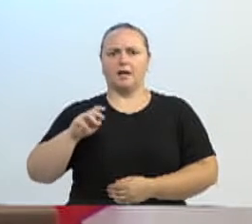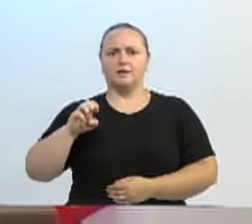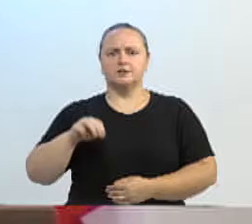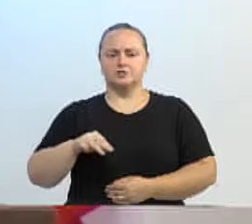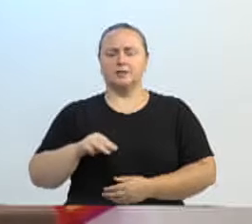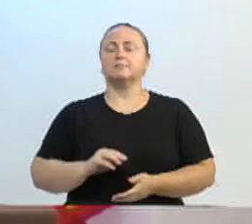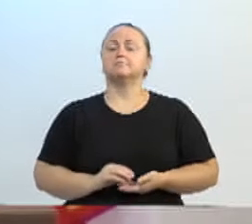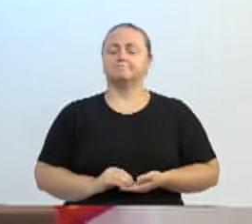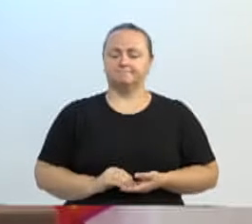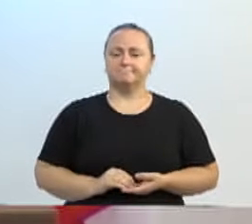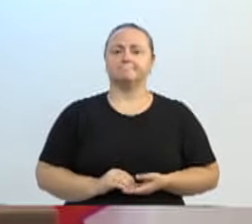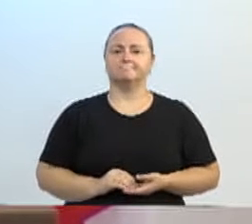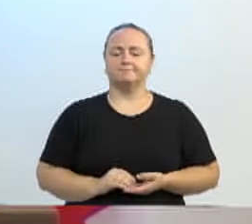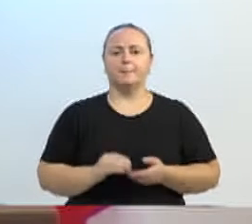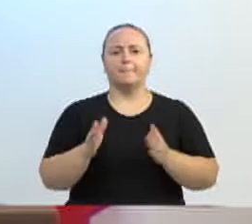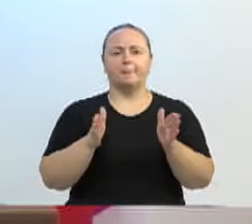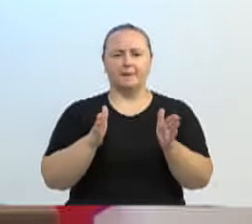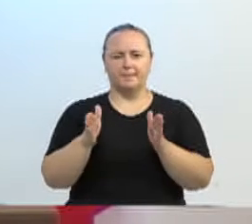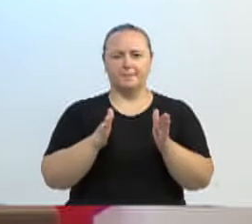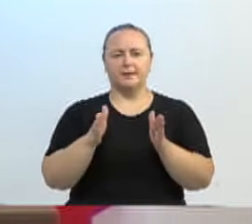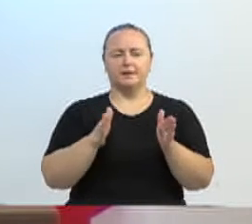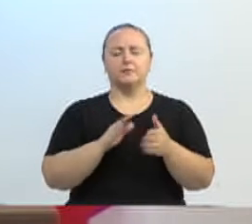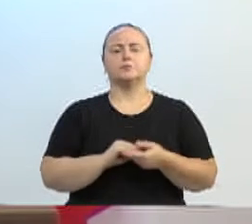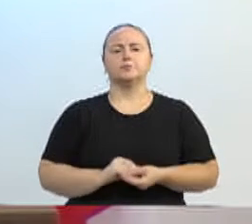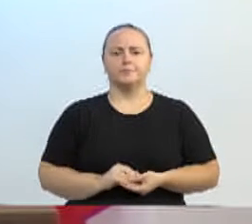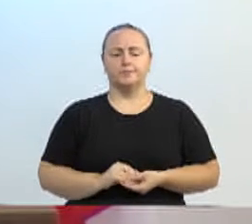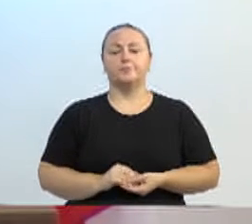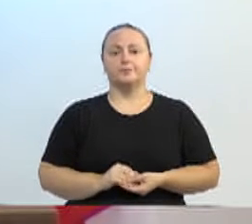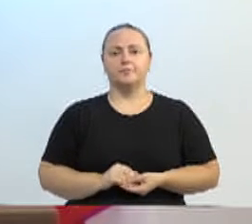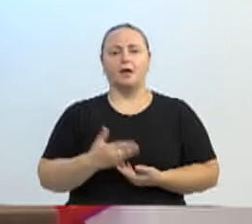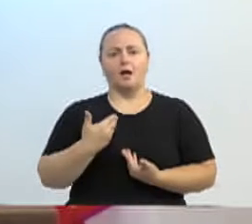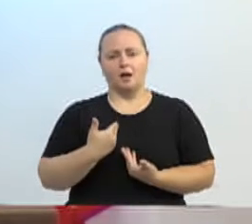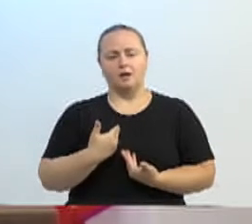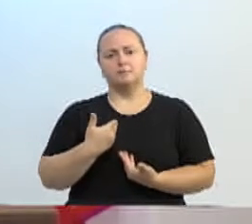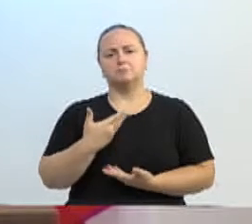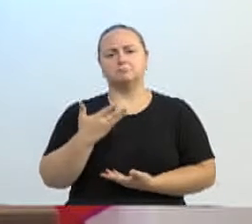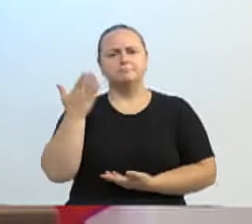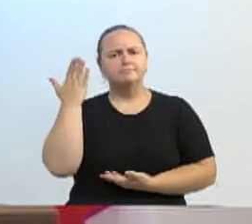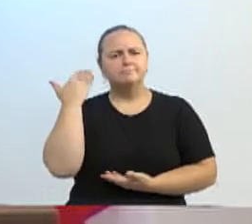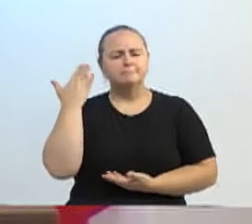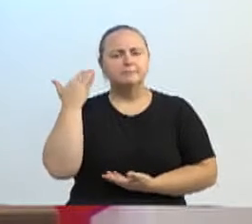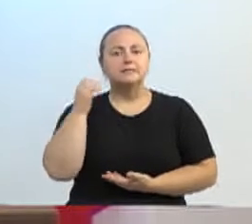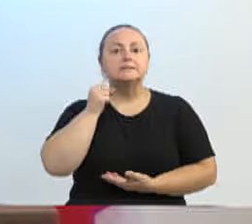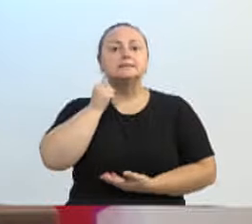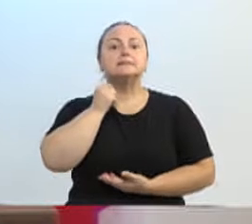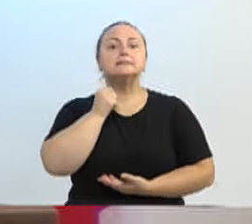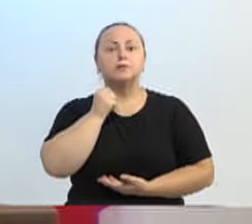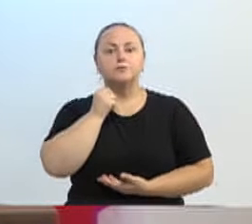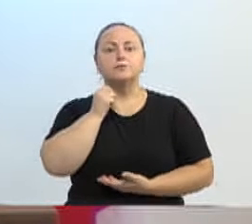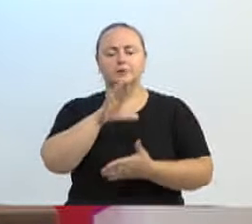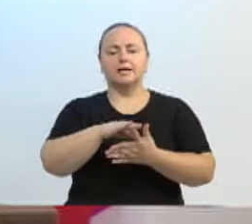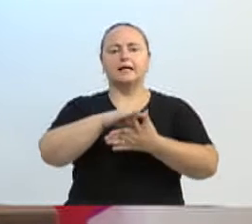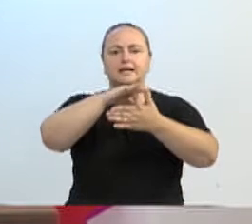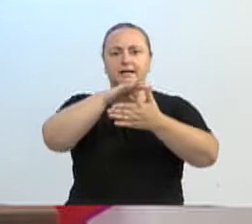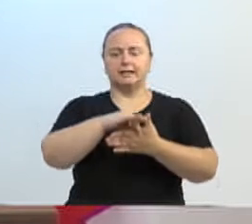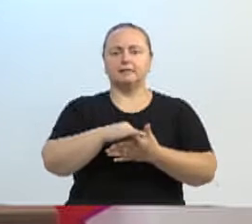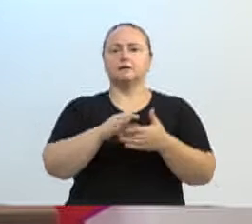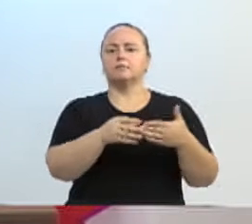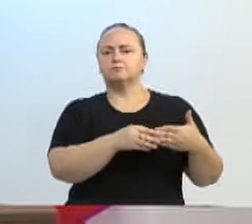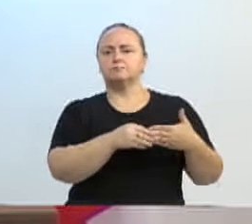Lazarim, eu e o vereador líder do governo na época, Silvio, encaminhamos um projeto, ao